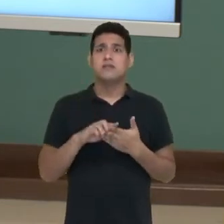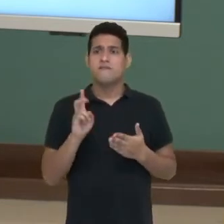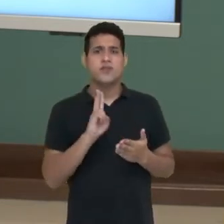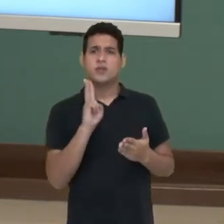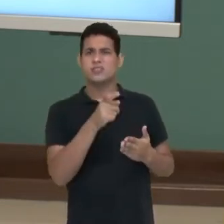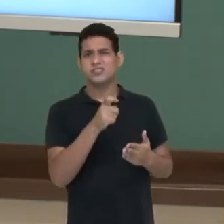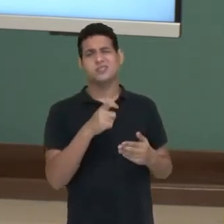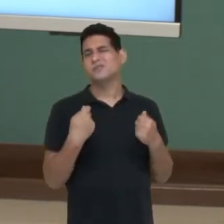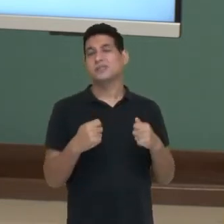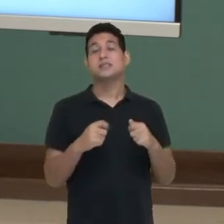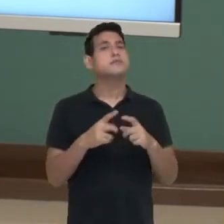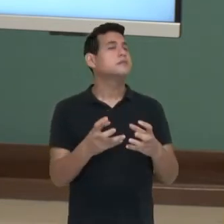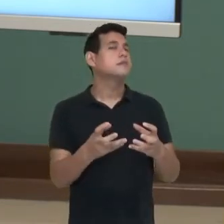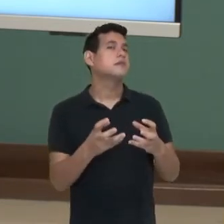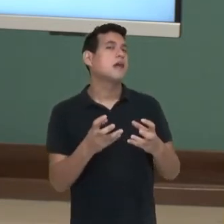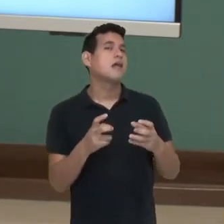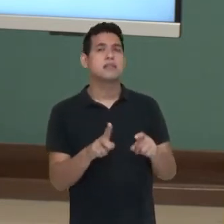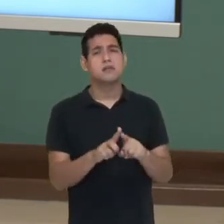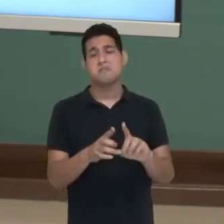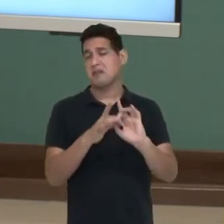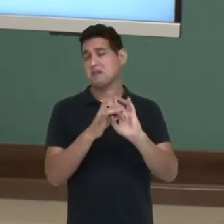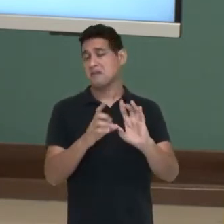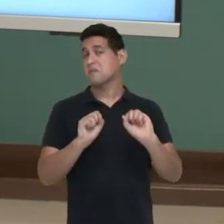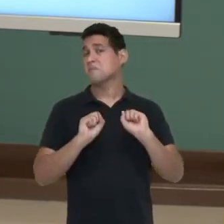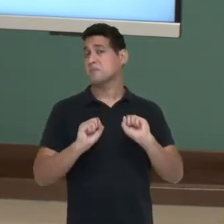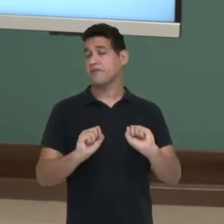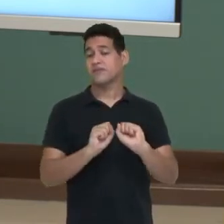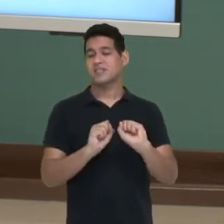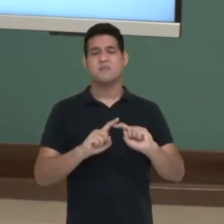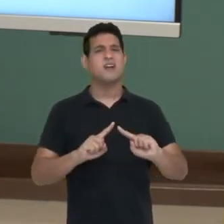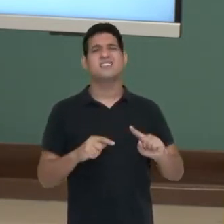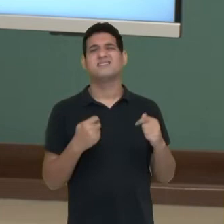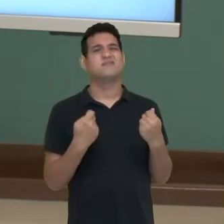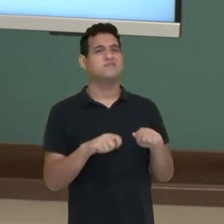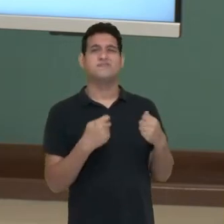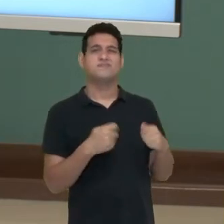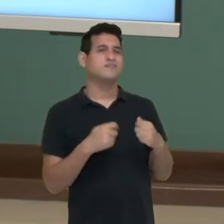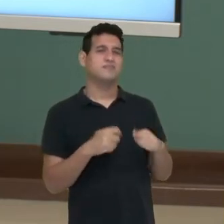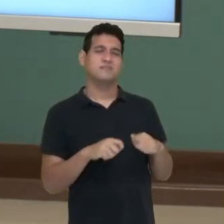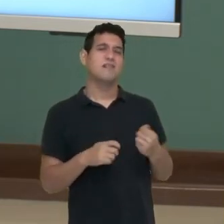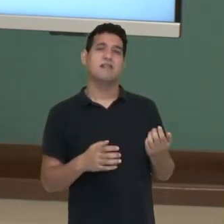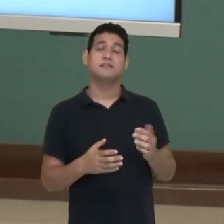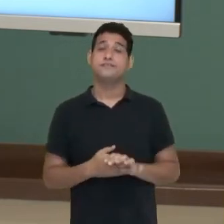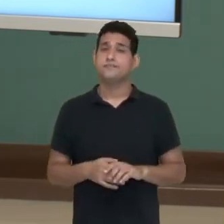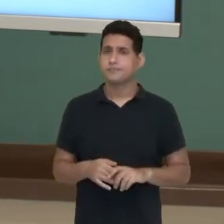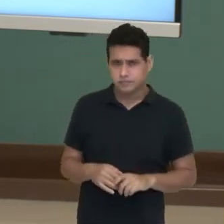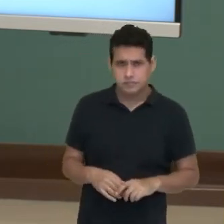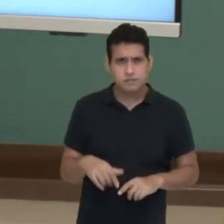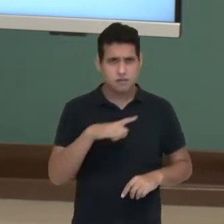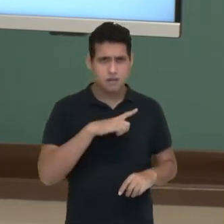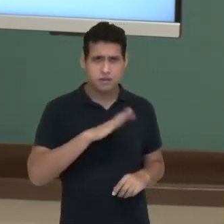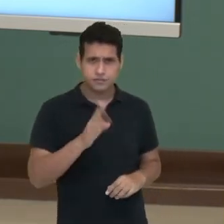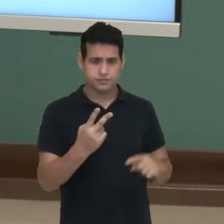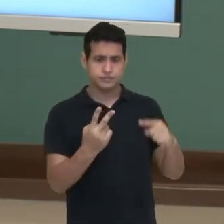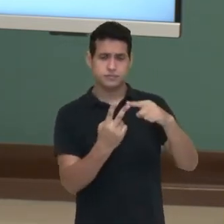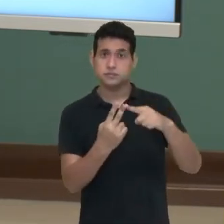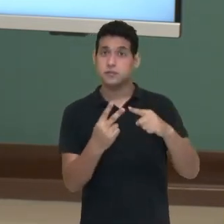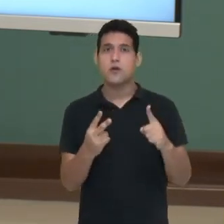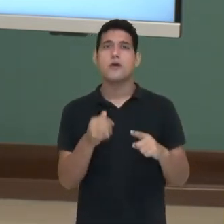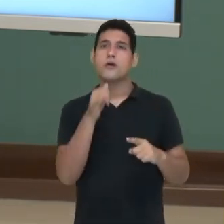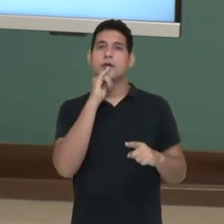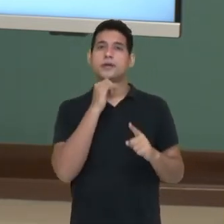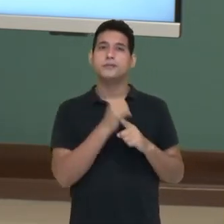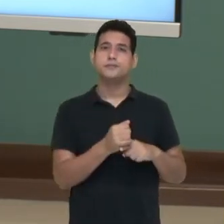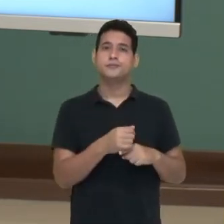x. Se você quiser, sinta-se livre para fazer, mas não há necessidade, tá bom? Se você tem a raiz, é onde corta no